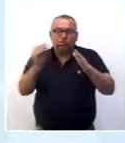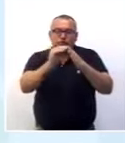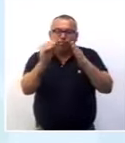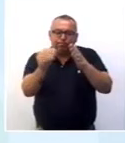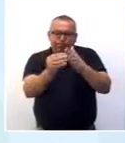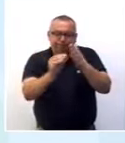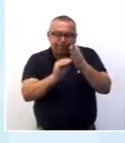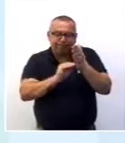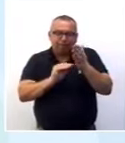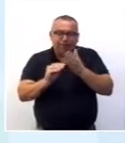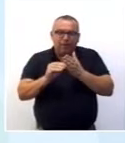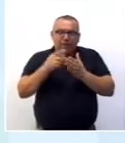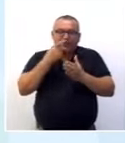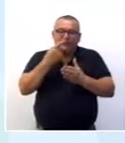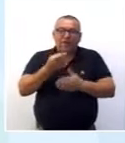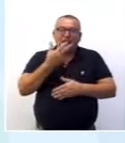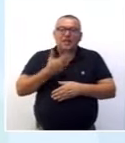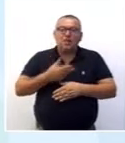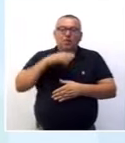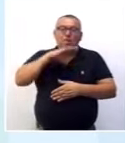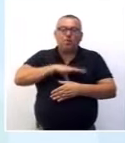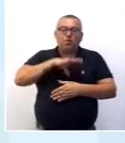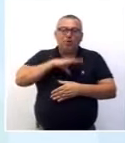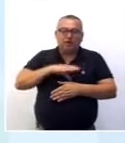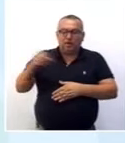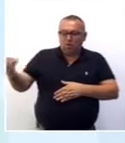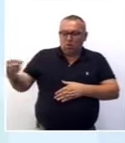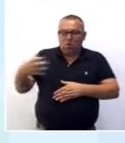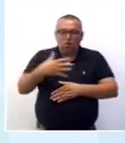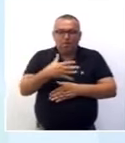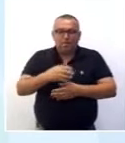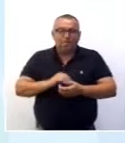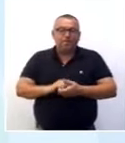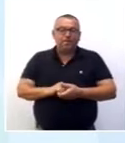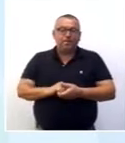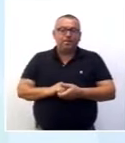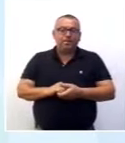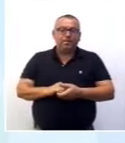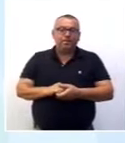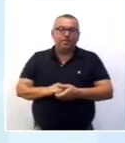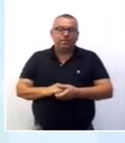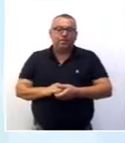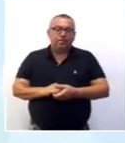mundo chamado língua portuguesa na contemporaneidade. Pode passar, por favor?